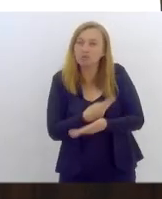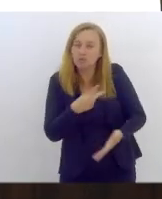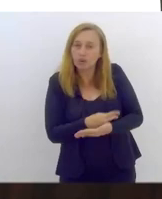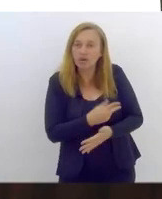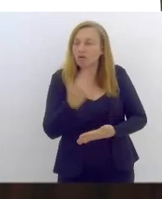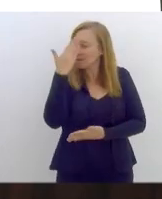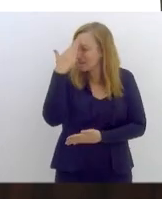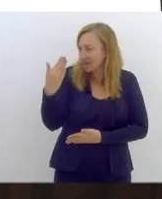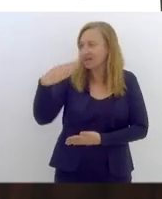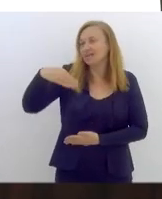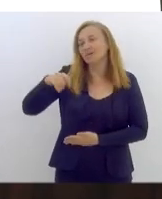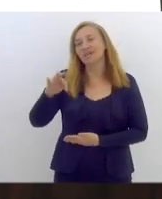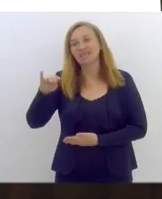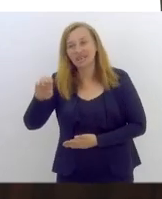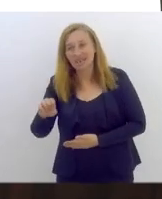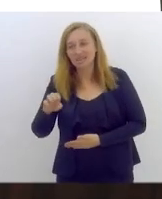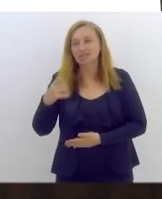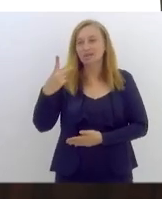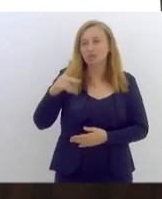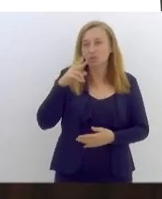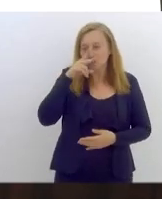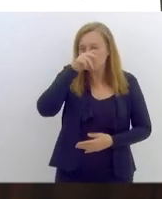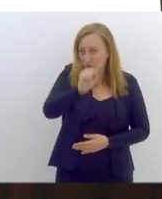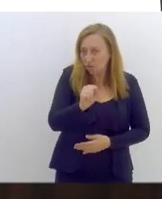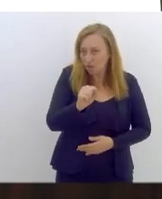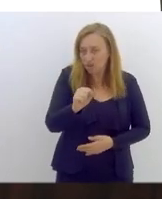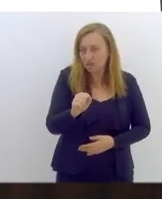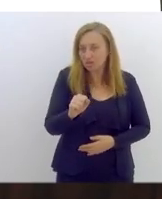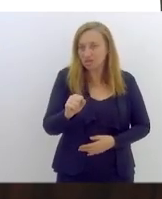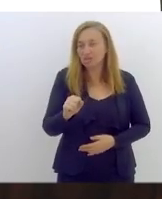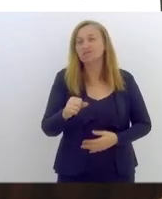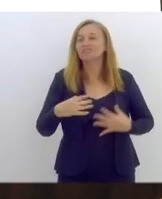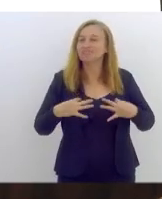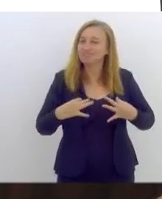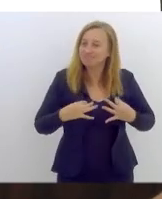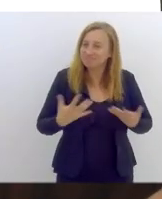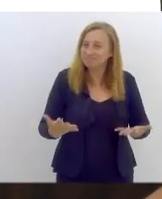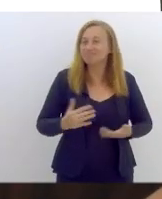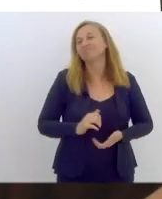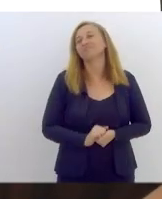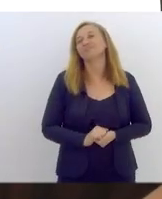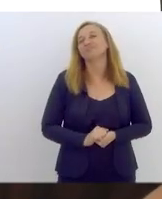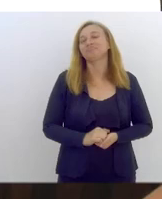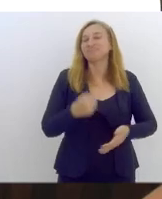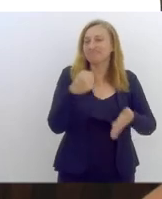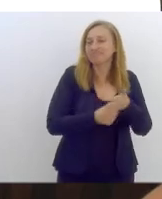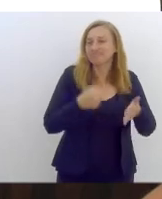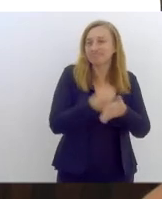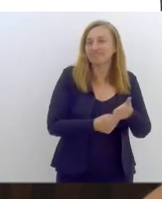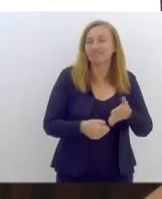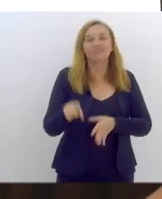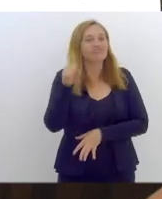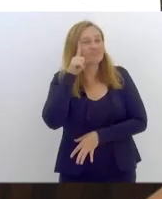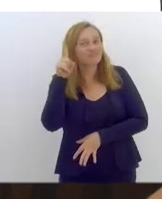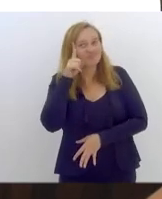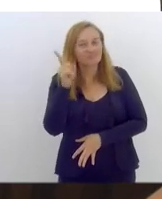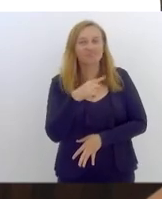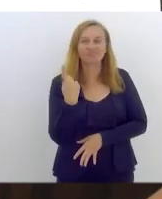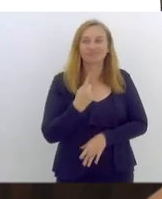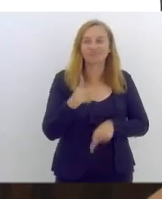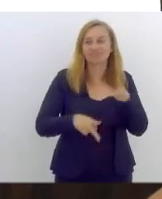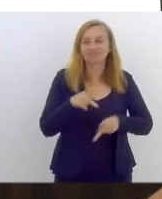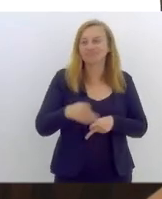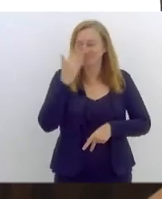muito obrigada, Marinette, pela sua força, pela sua disponibilidade na luta cotidiana do nosso povo.